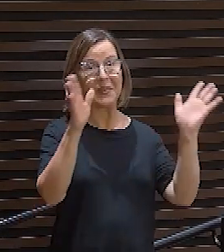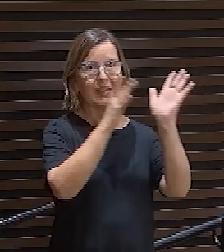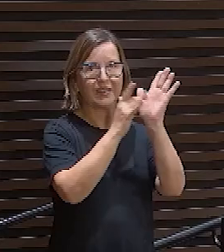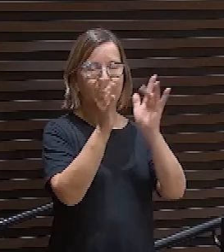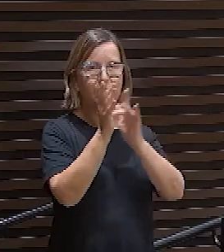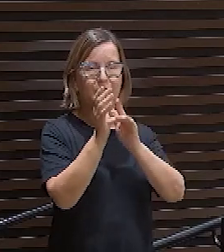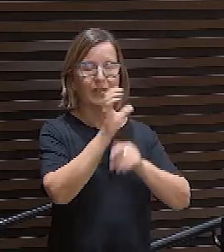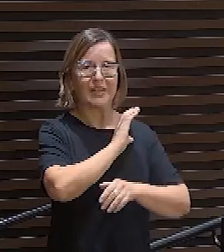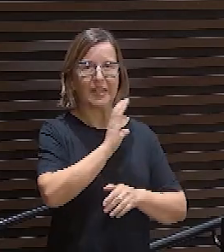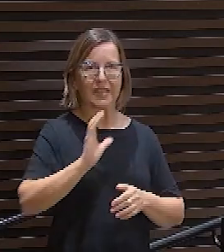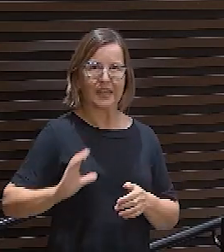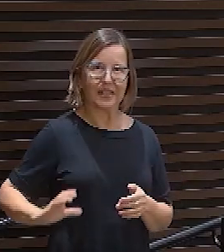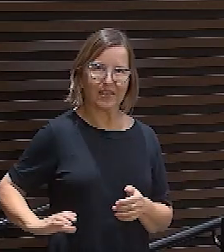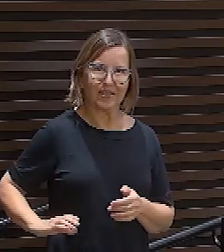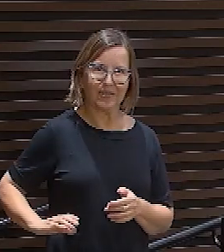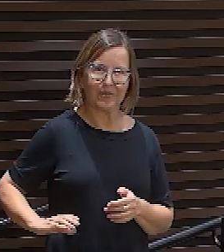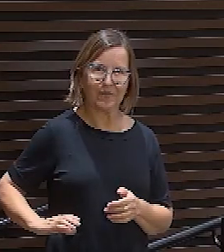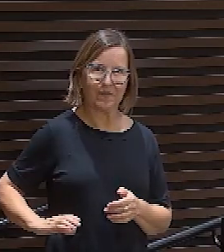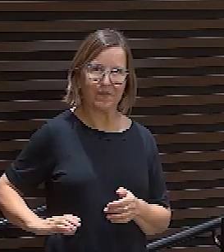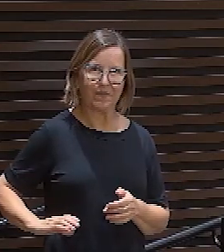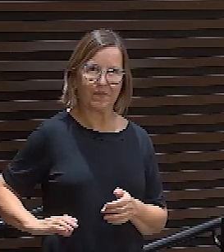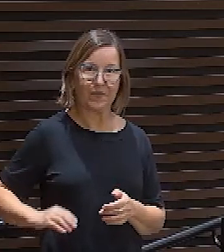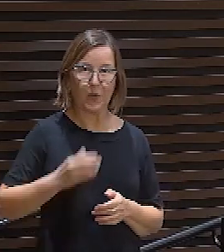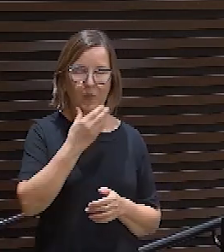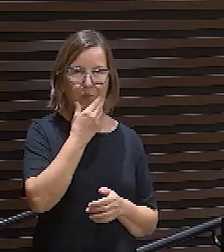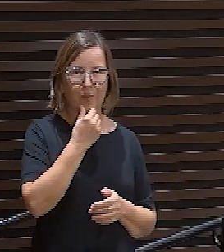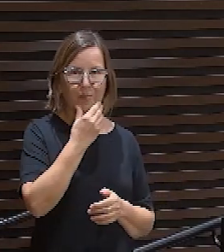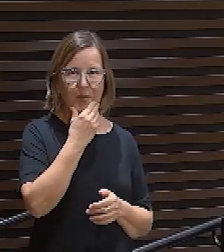Jesus Cristo, homem.